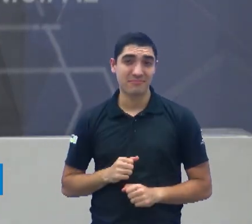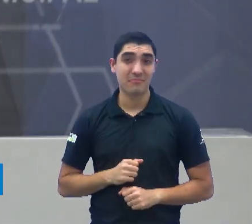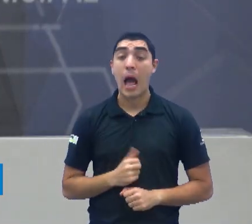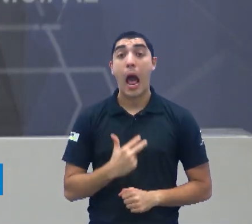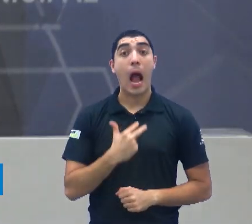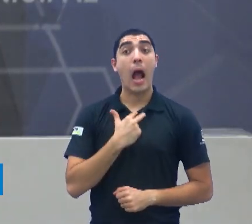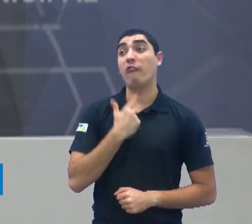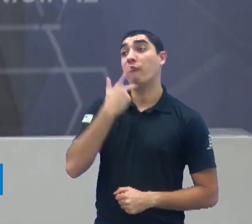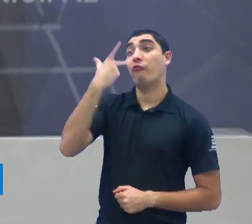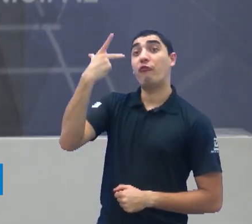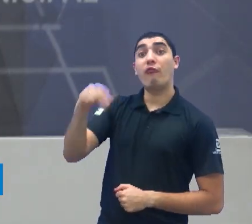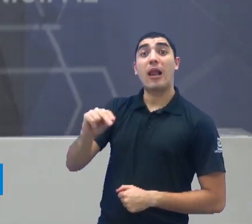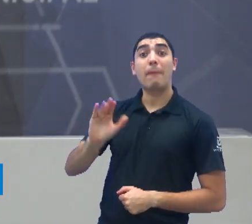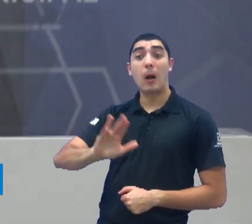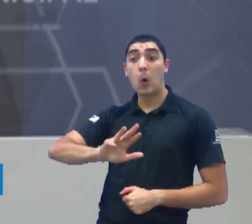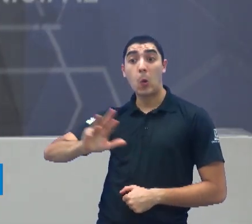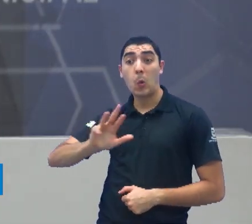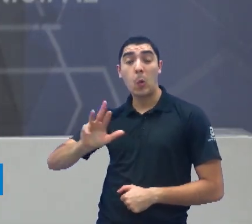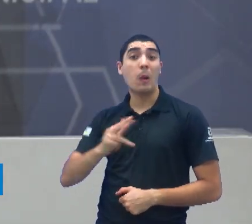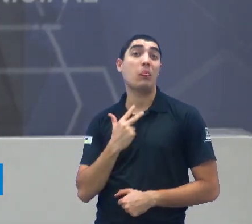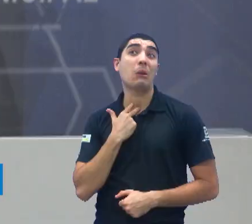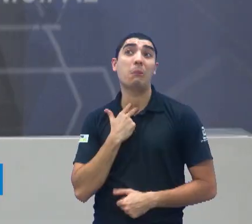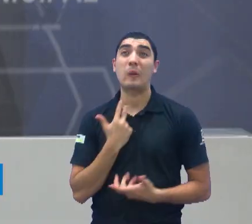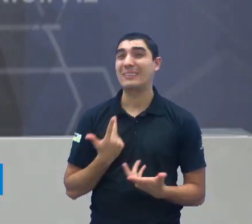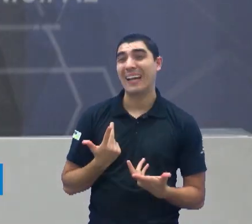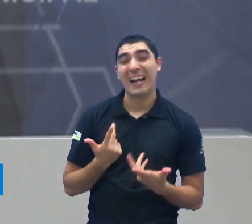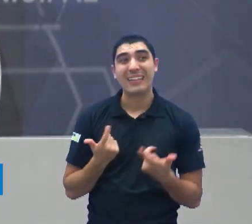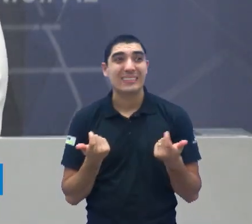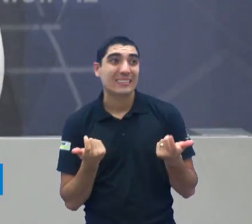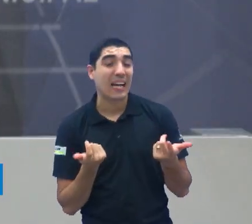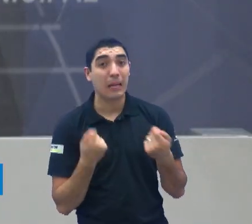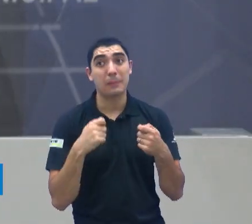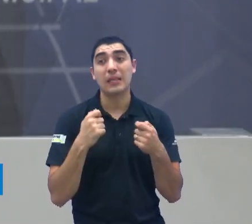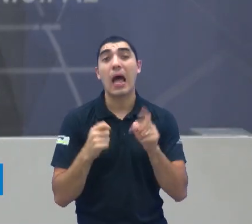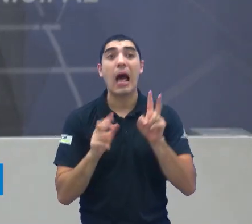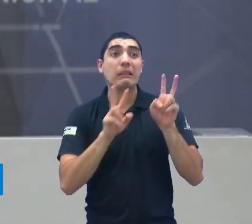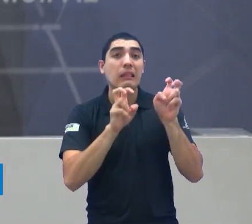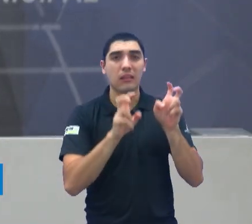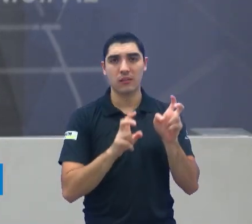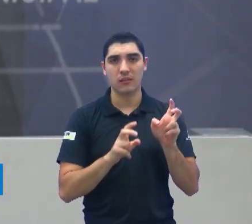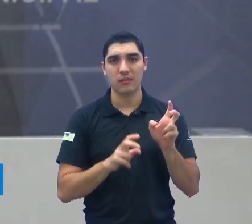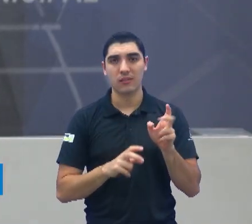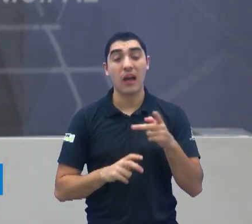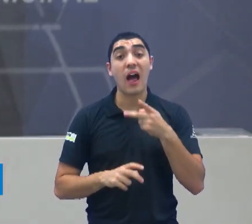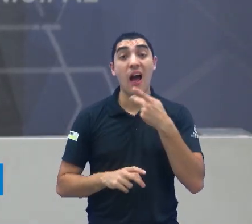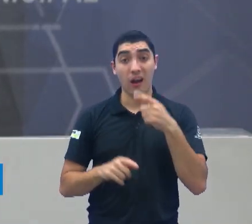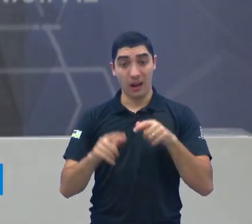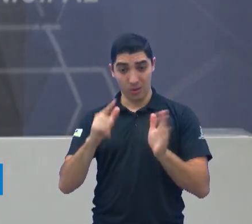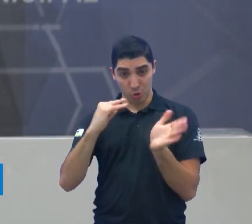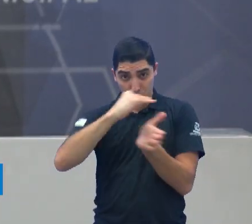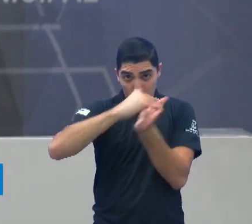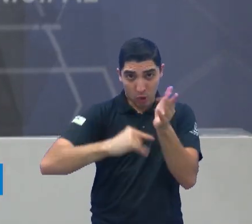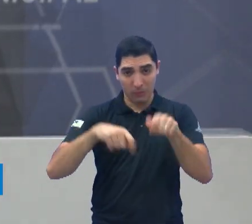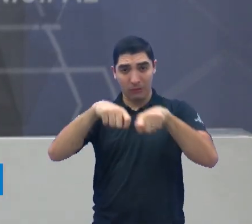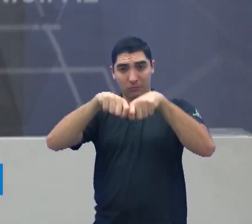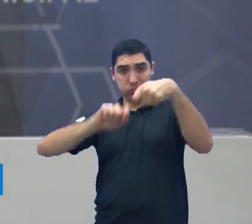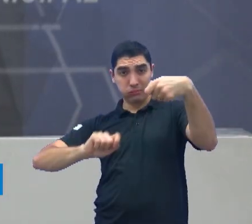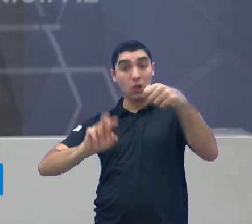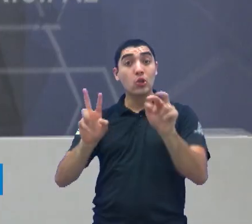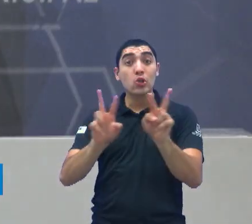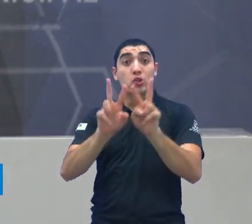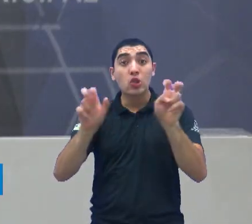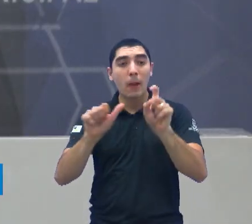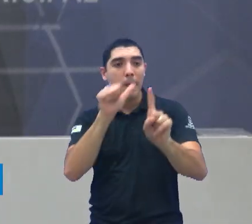Lula, tem que caçar assunto para ter like, né? E é por isso que vai lá rasgar uma cartilha que fala sobre